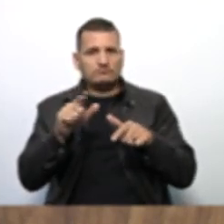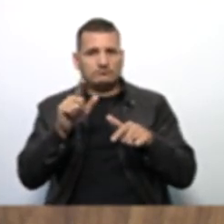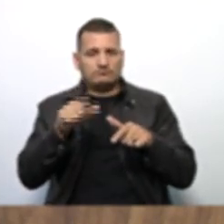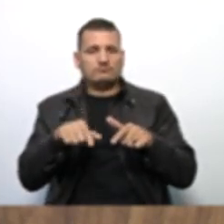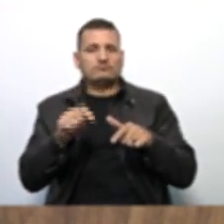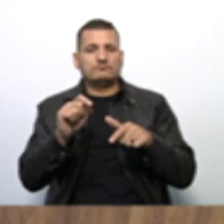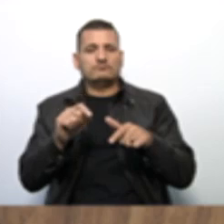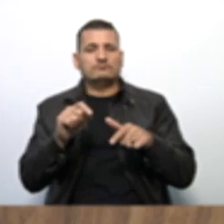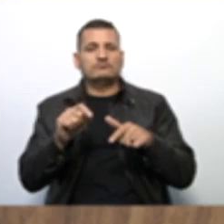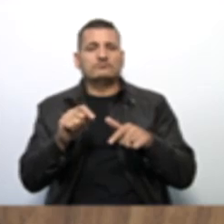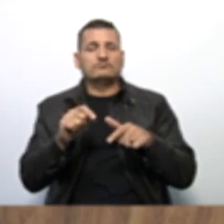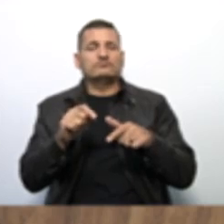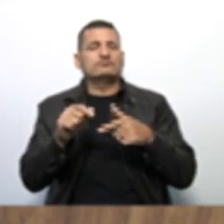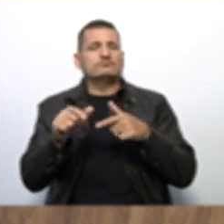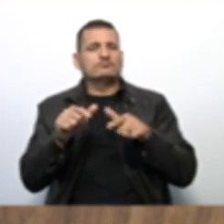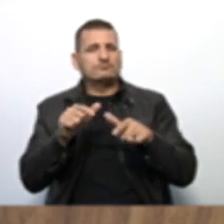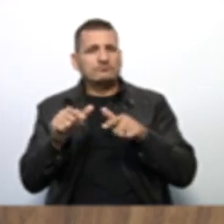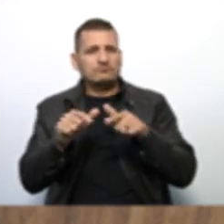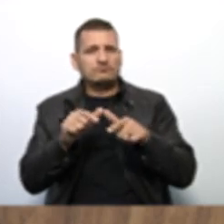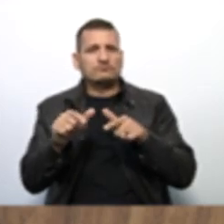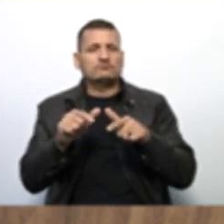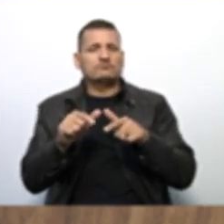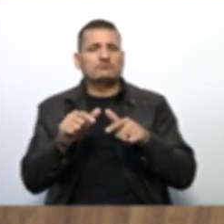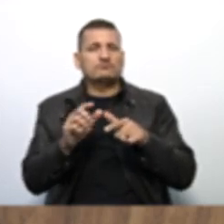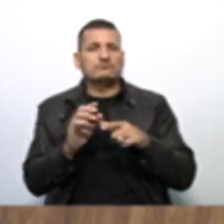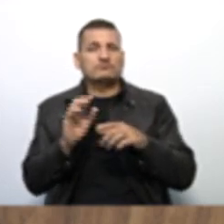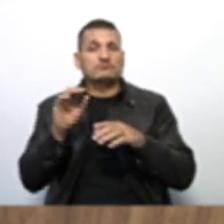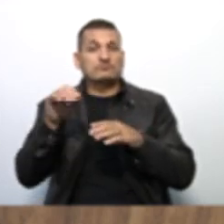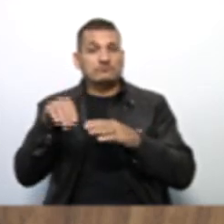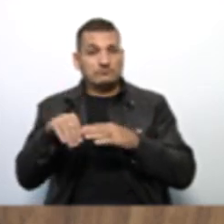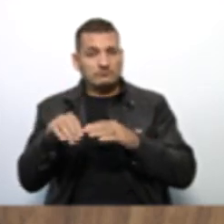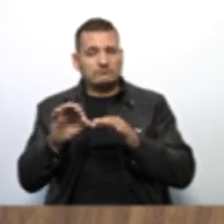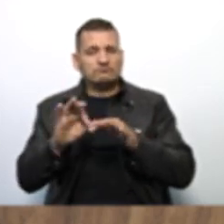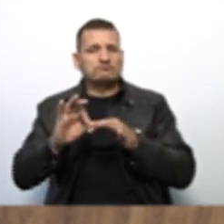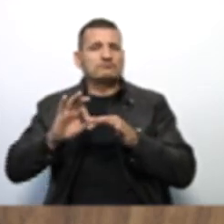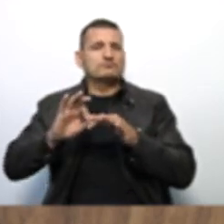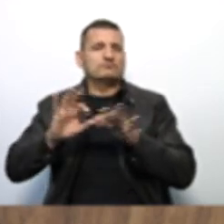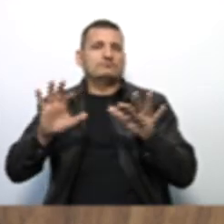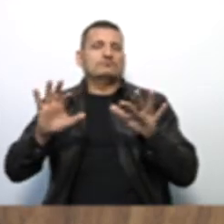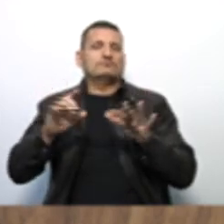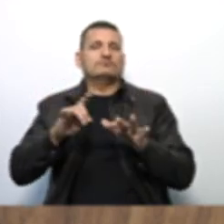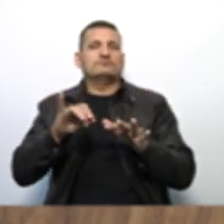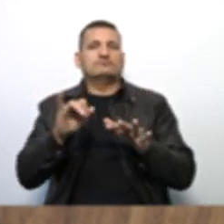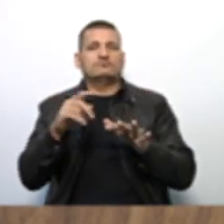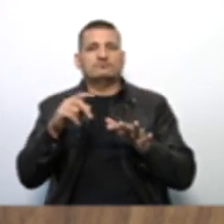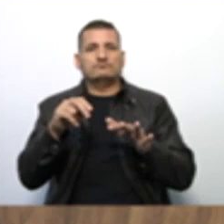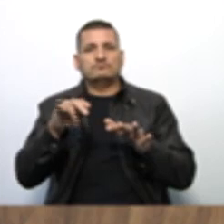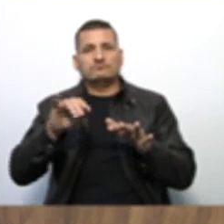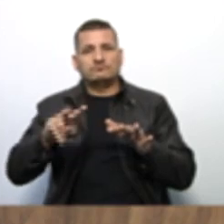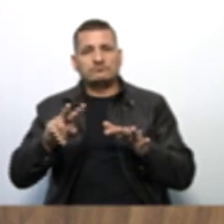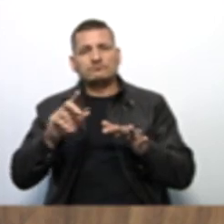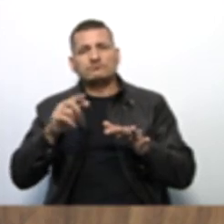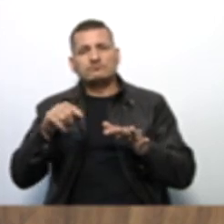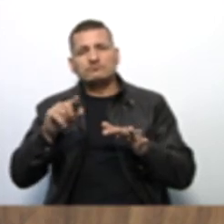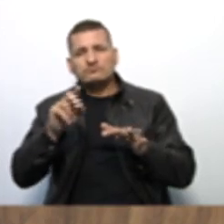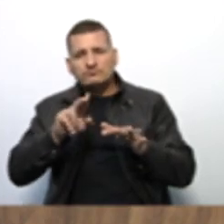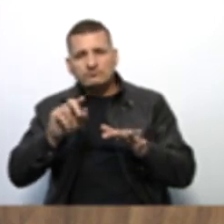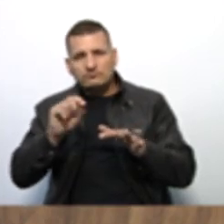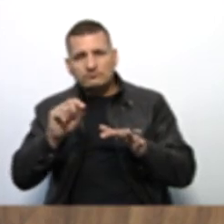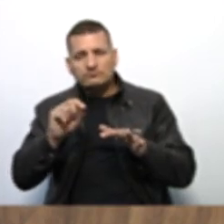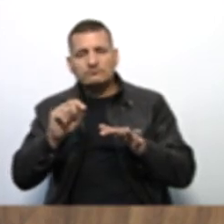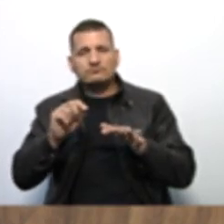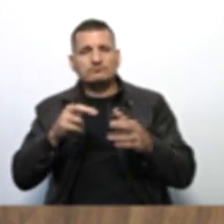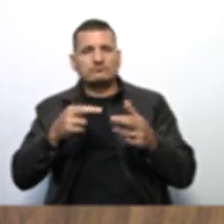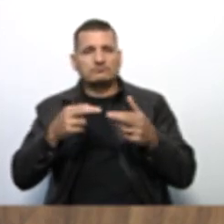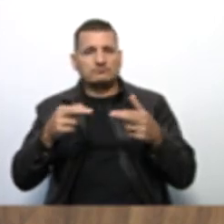Prover esses serviços aí também disponíveis e deixar isso disponível de alguma forma. O que vocês vão utilizar? Redes de computadores para isso. Né,